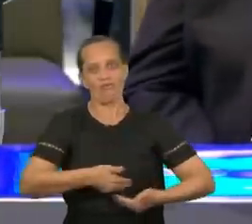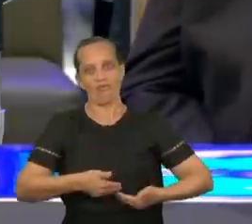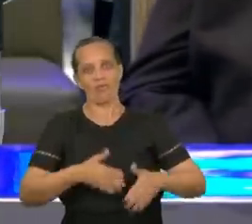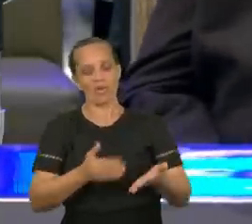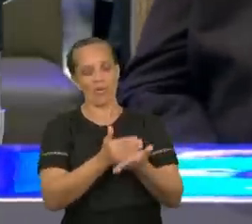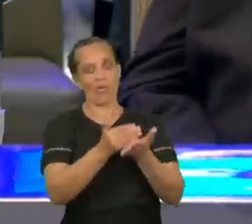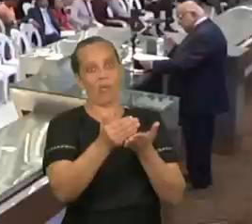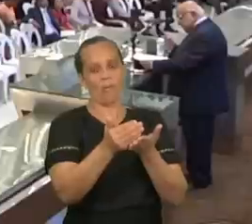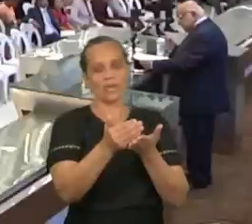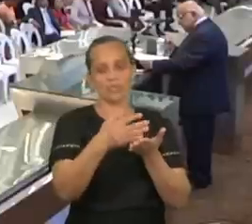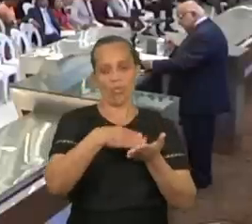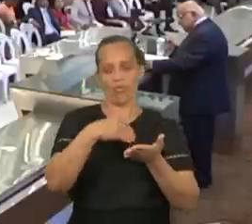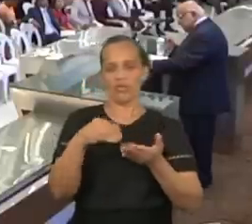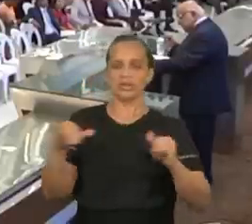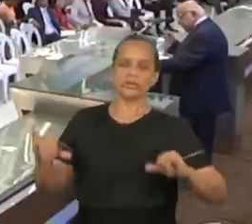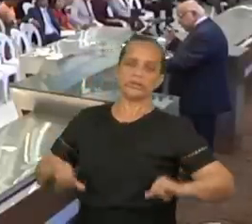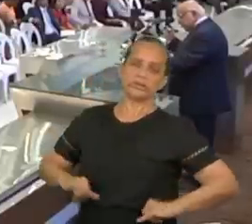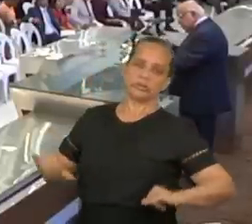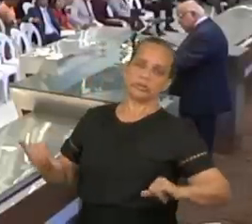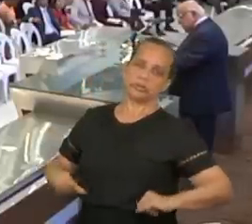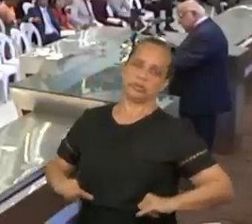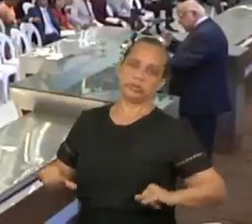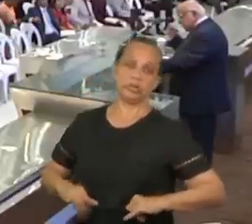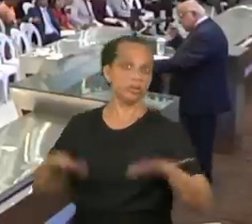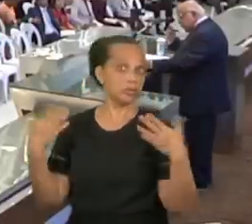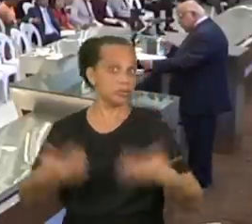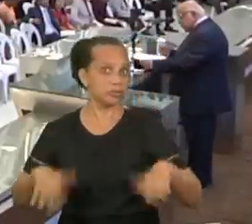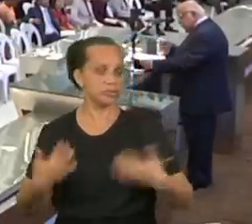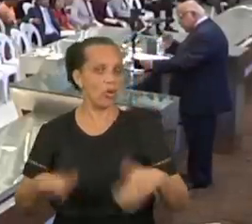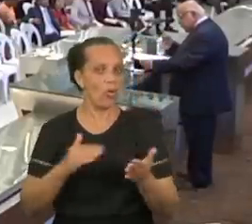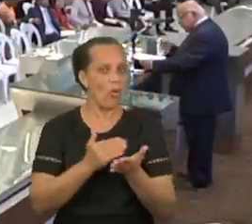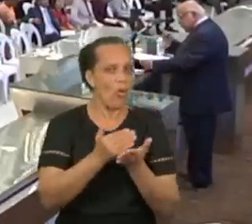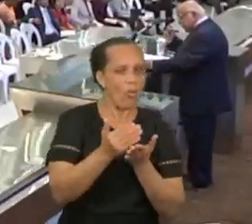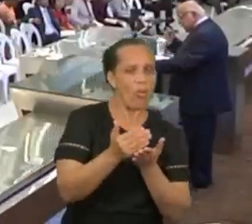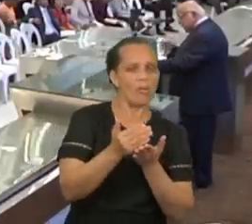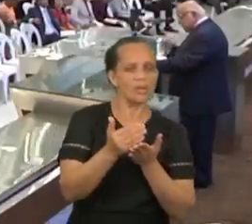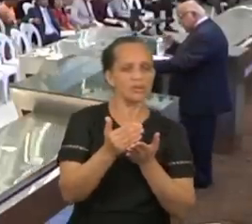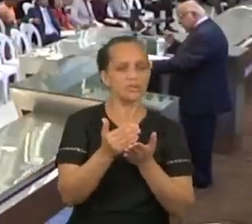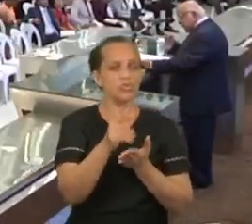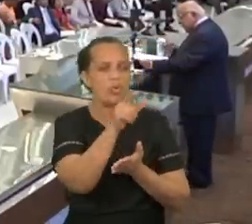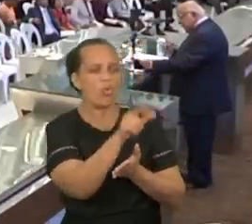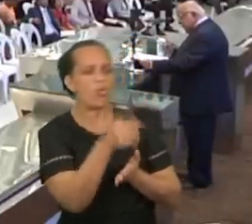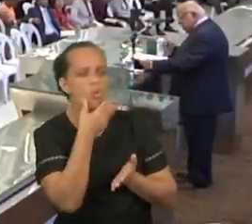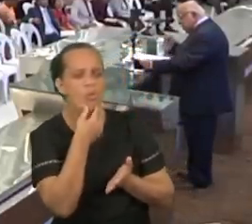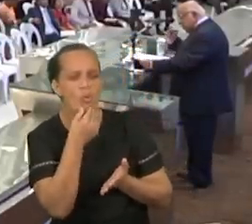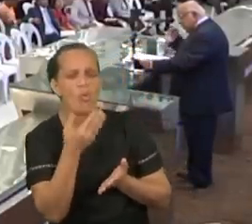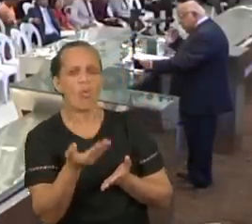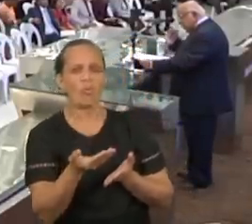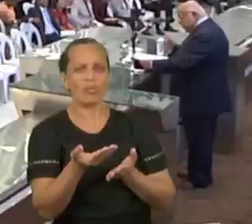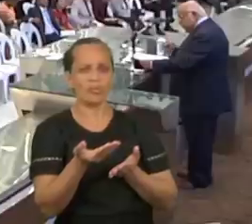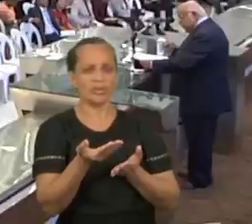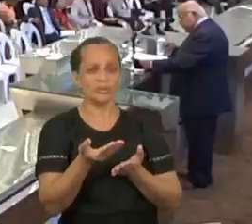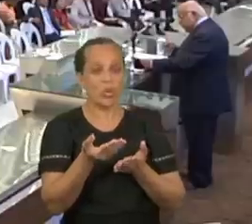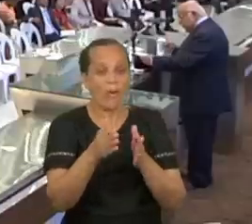começou a padecer necessidades e foi e chegou-se a um dos cidadãos naquela terra ou